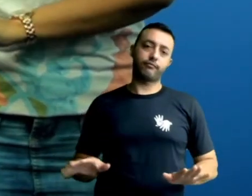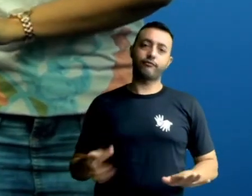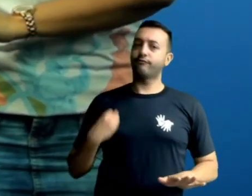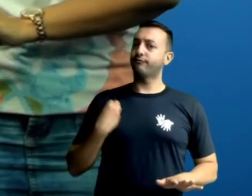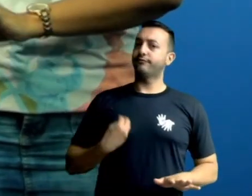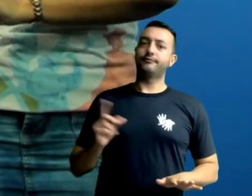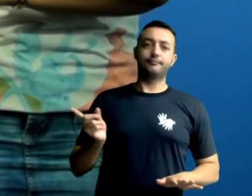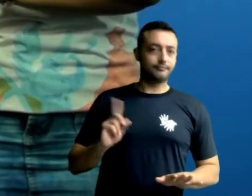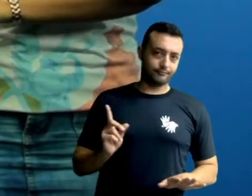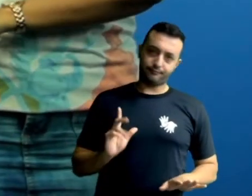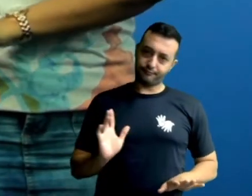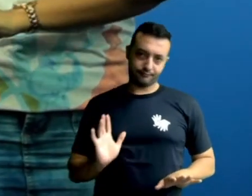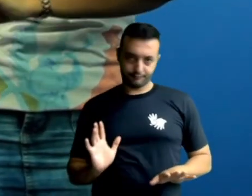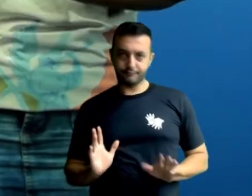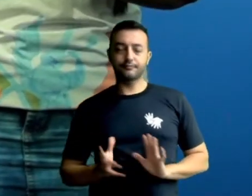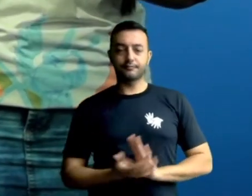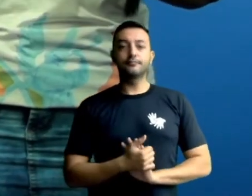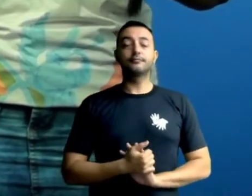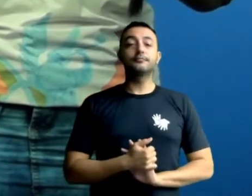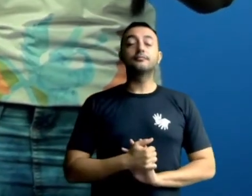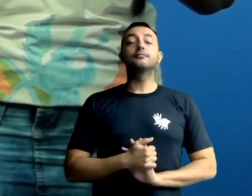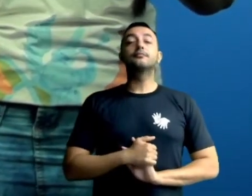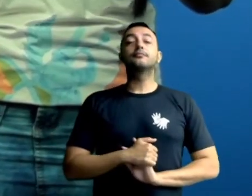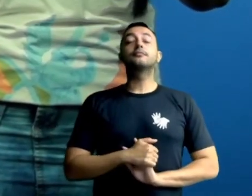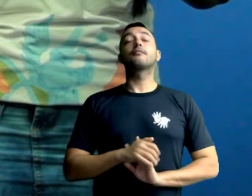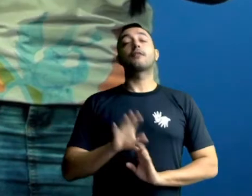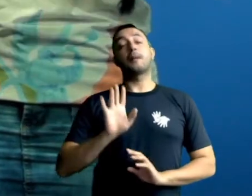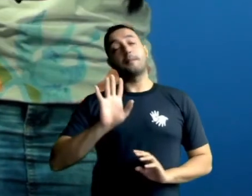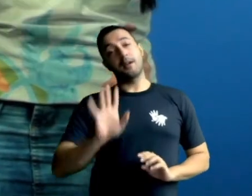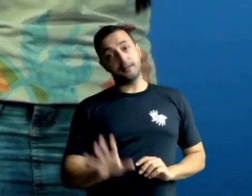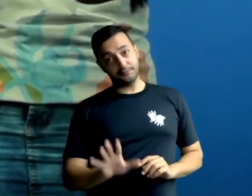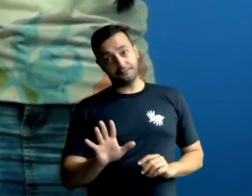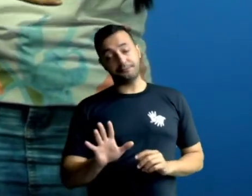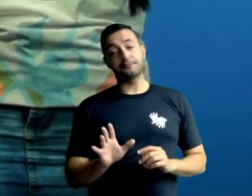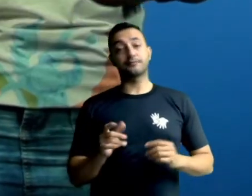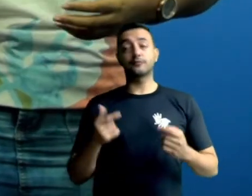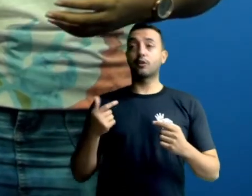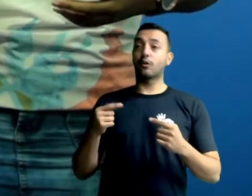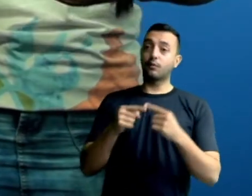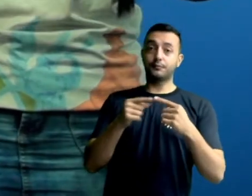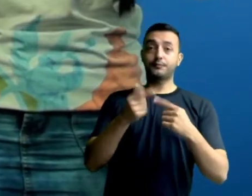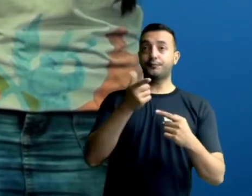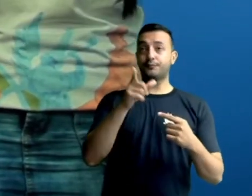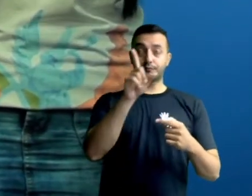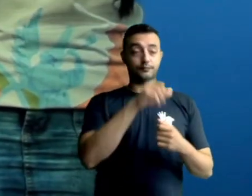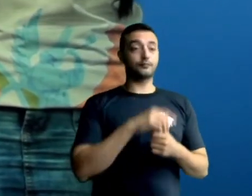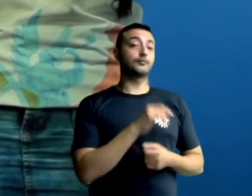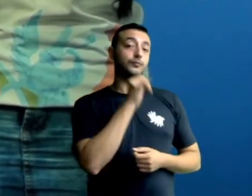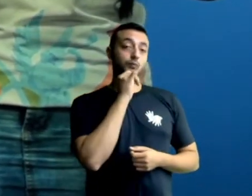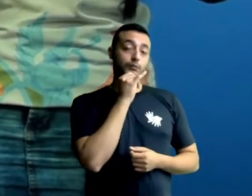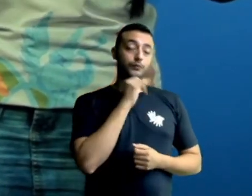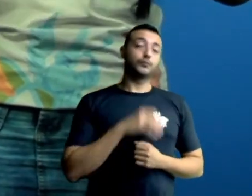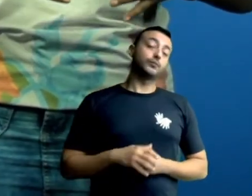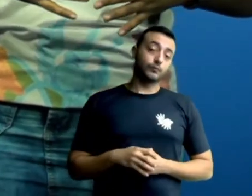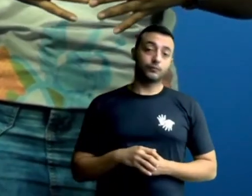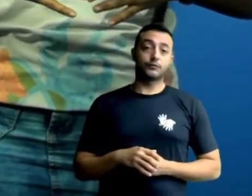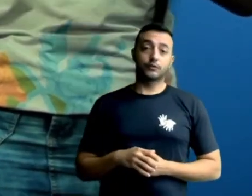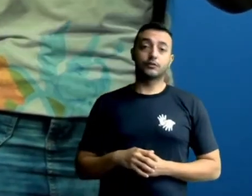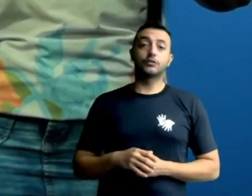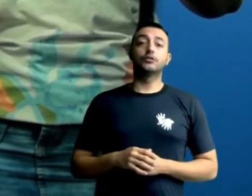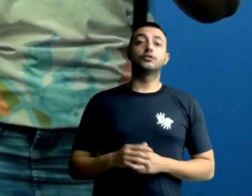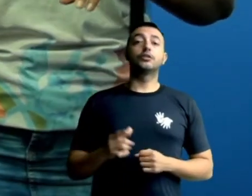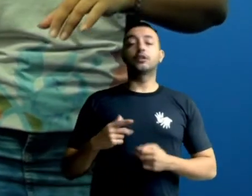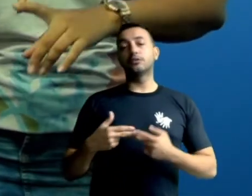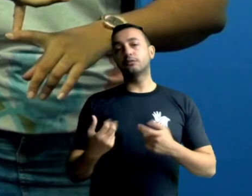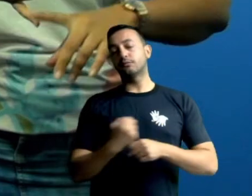não vivos, né? Componentes não vivos. Mas eles, em relação com outros seres, por exemplo, em relação com os